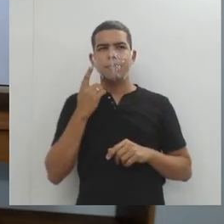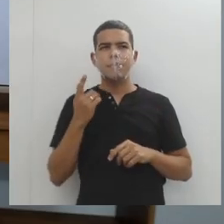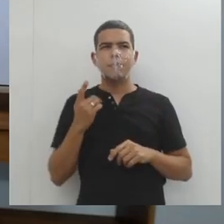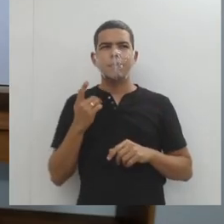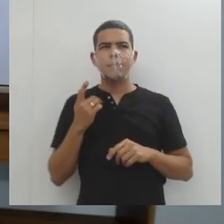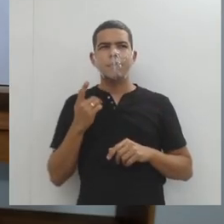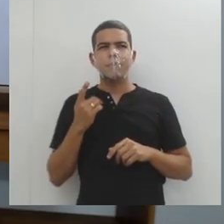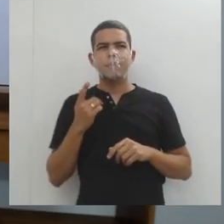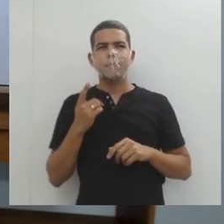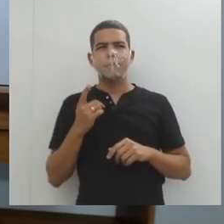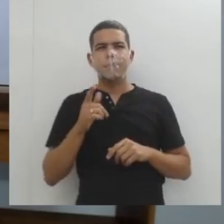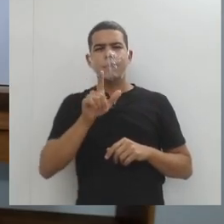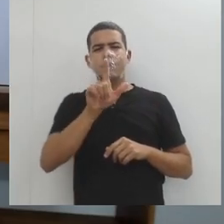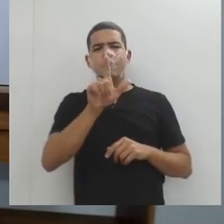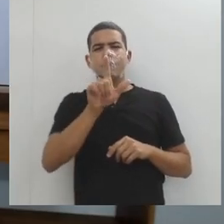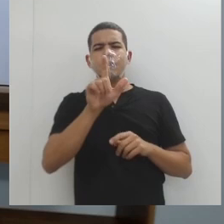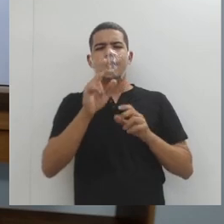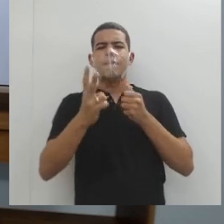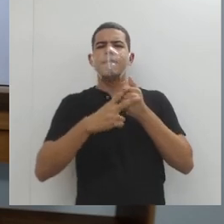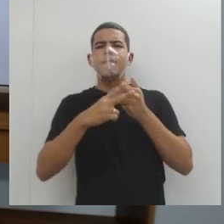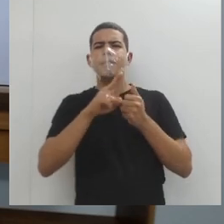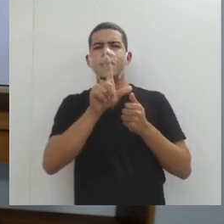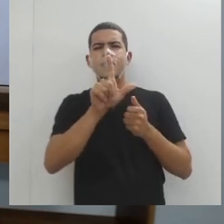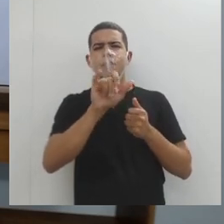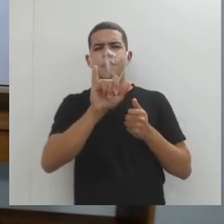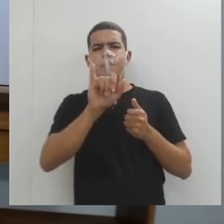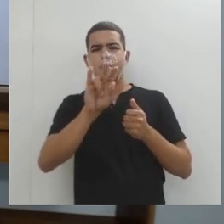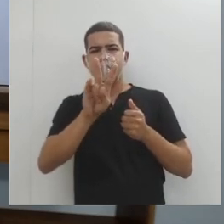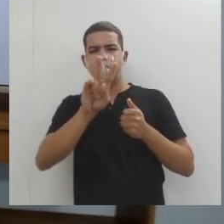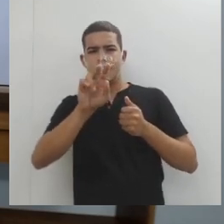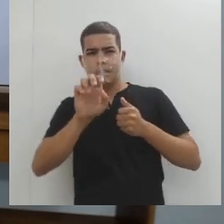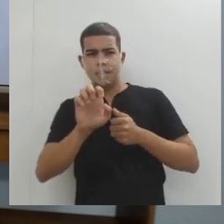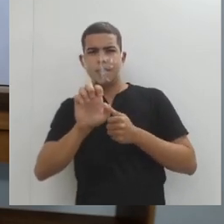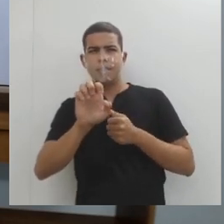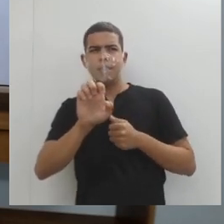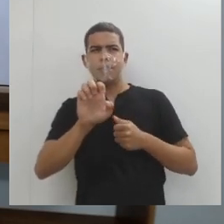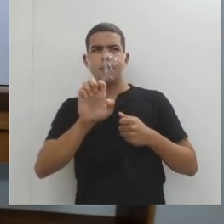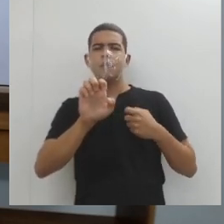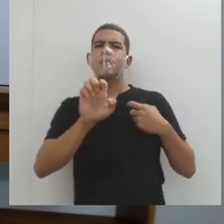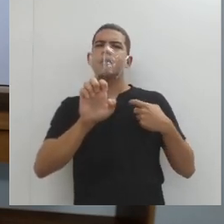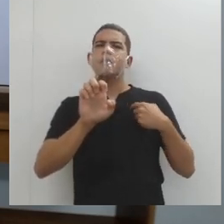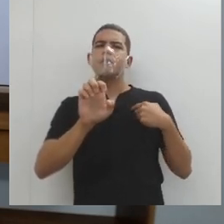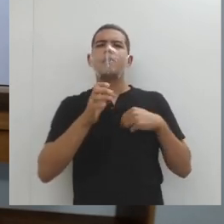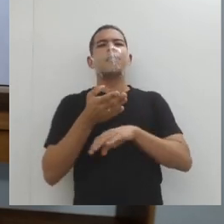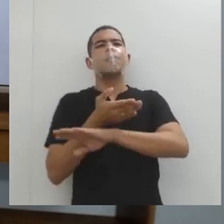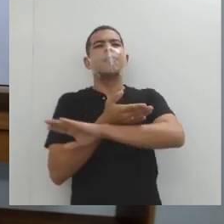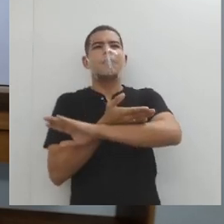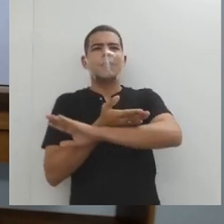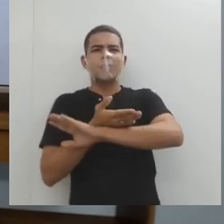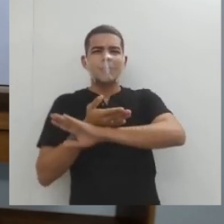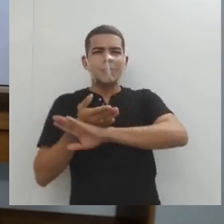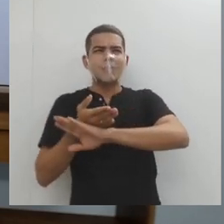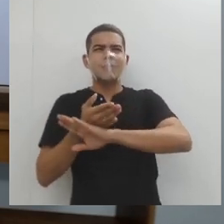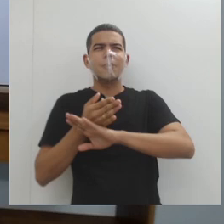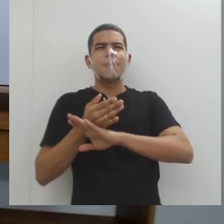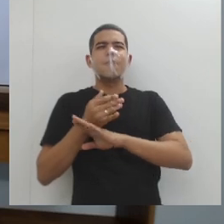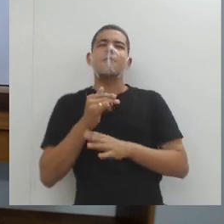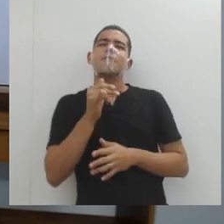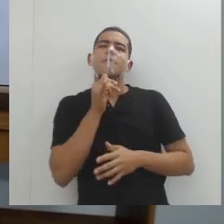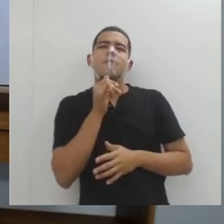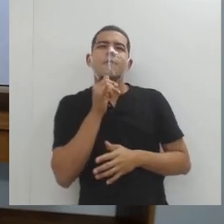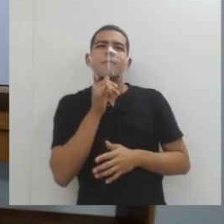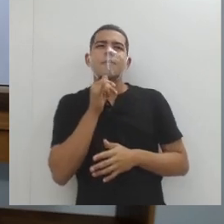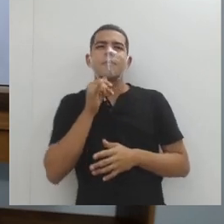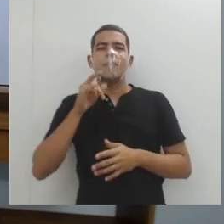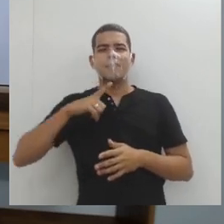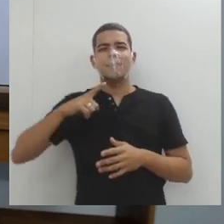esse verbo live, L-I-V-E, ele pode ser pronunciado de 2 formas. E vocês já estão muito acostumados com isso, de acordo com esses